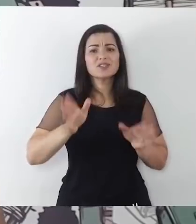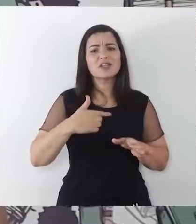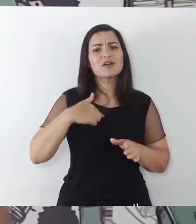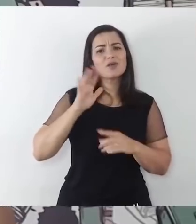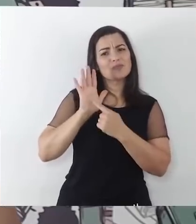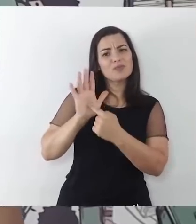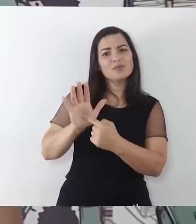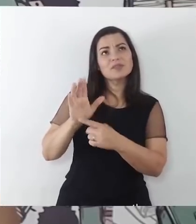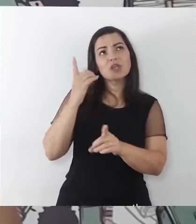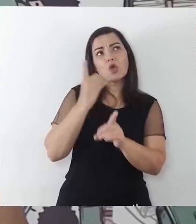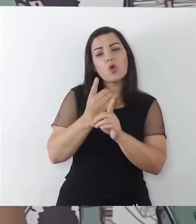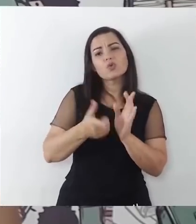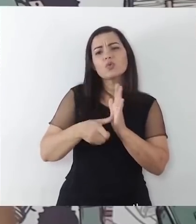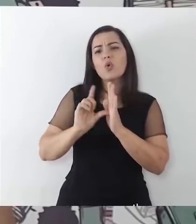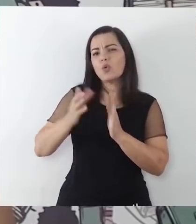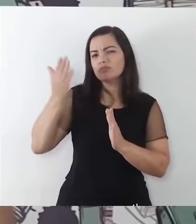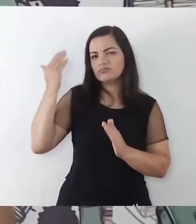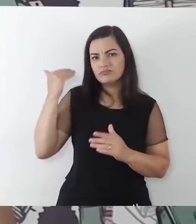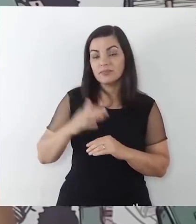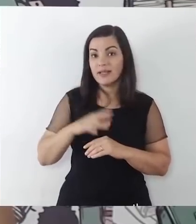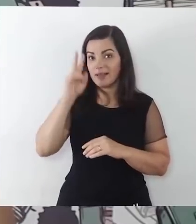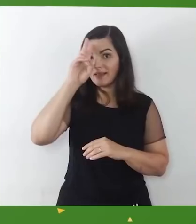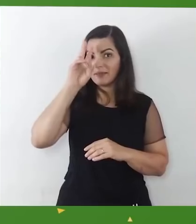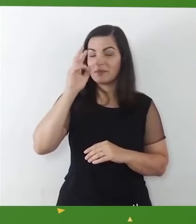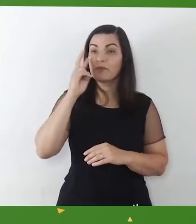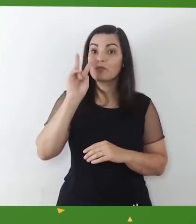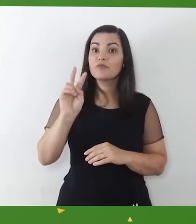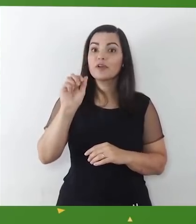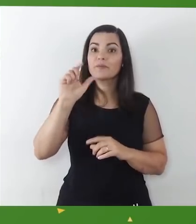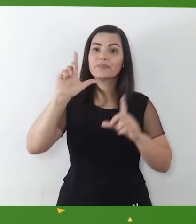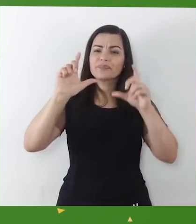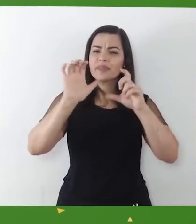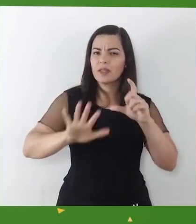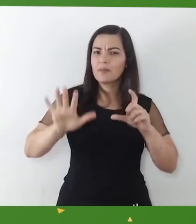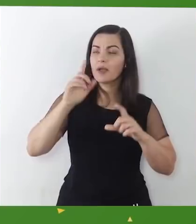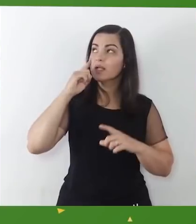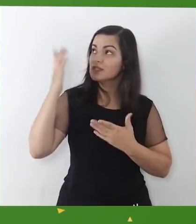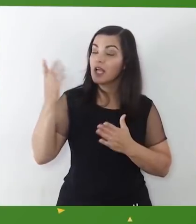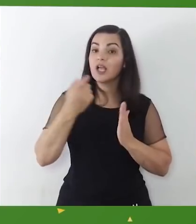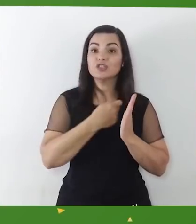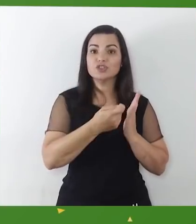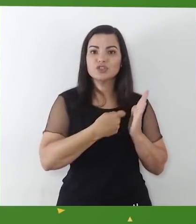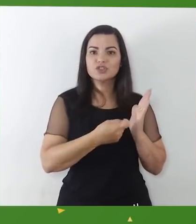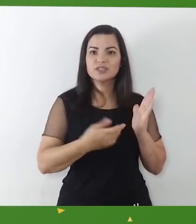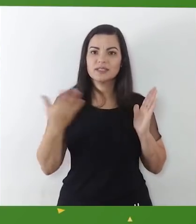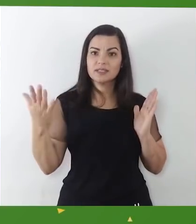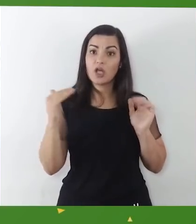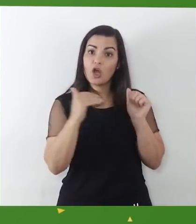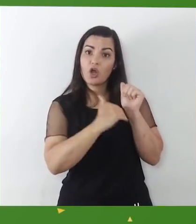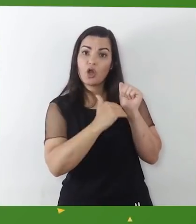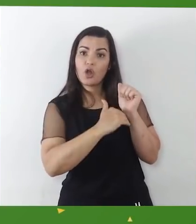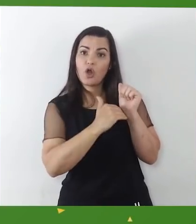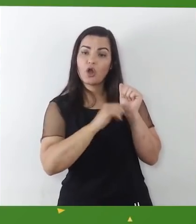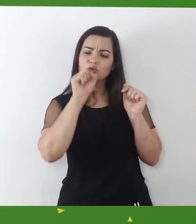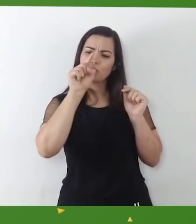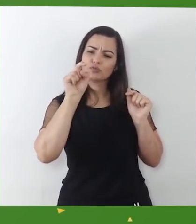má alimentação da mãe, da genitora, não transfere para essa criança os